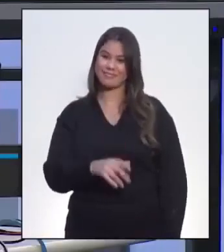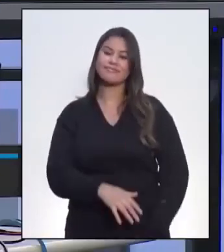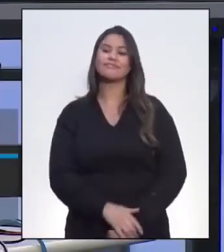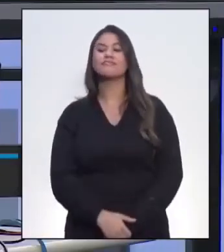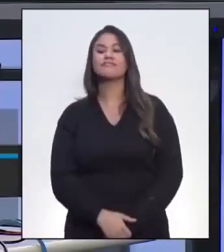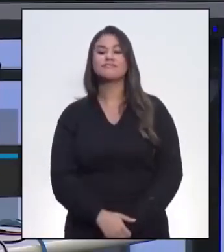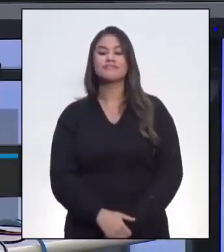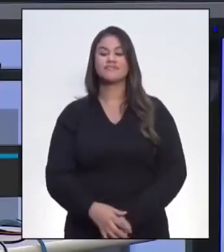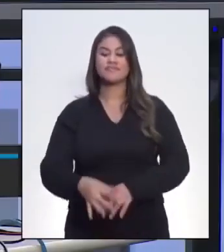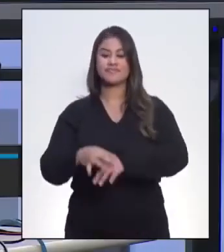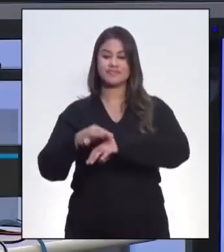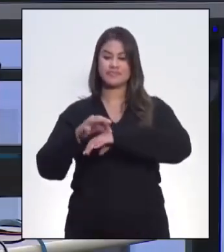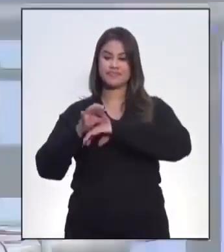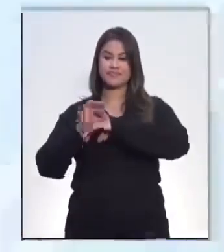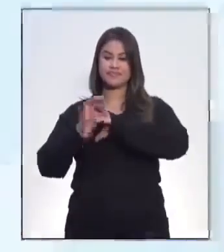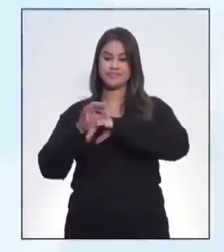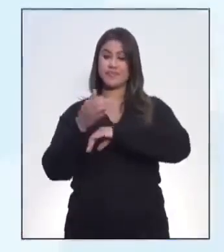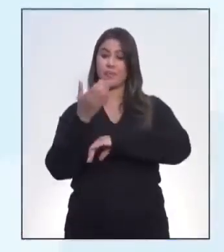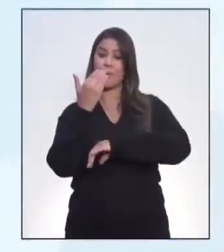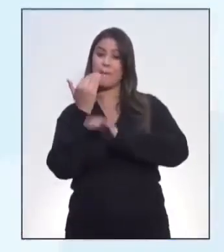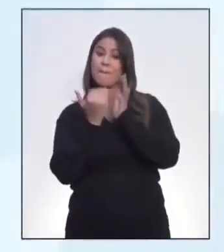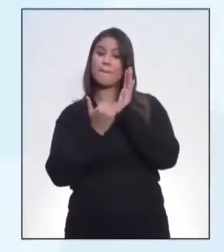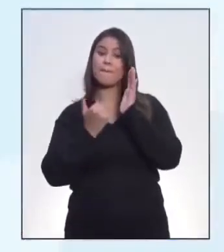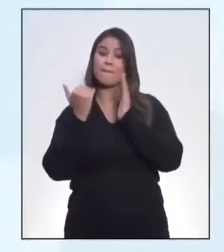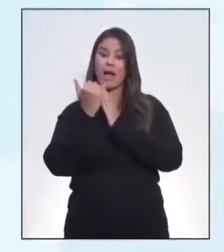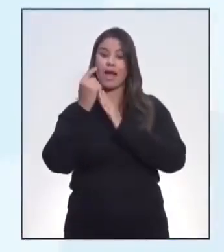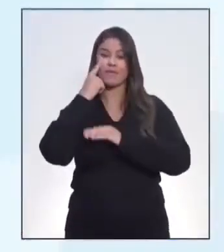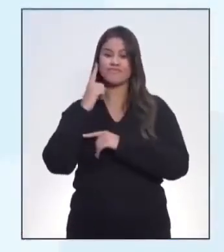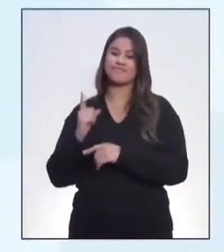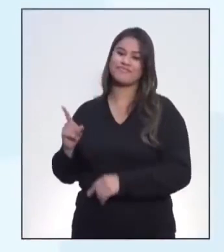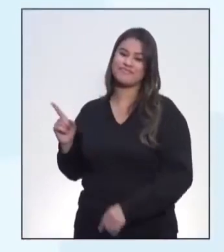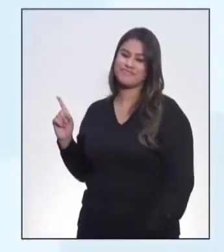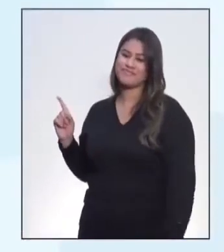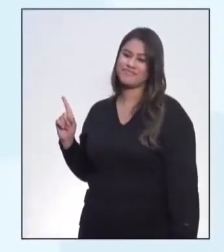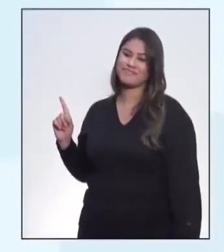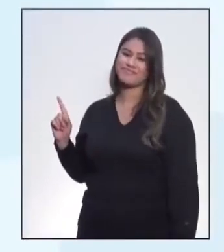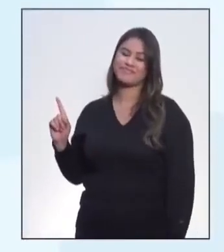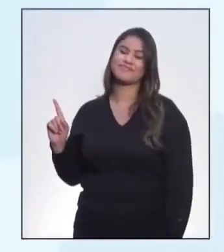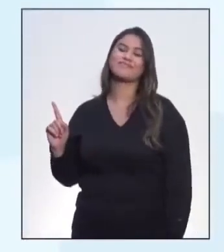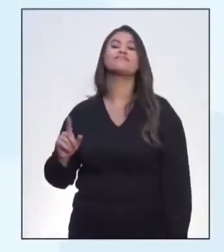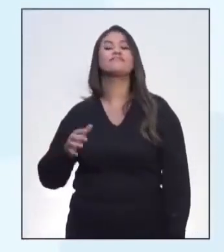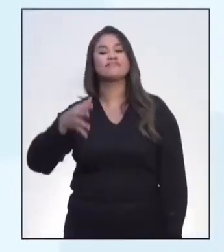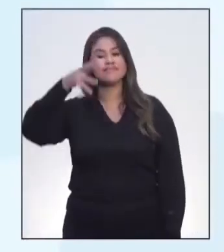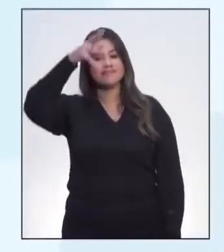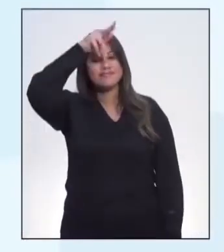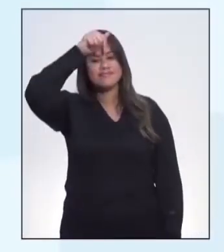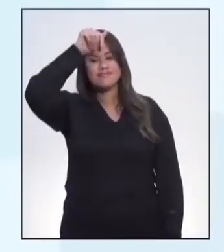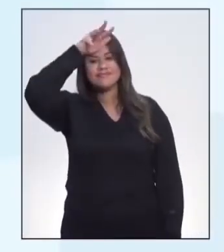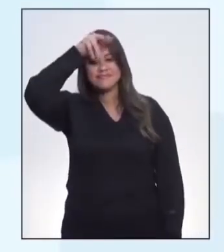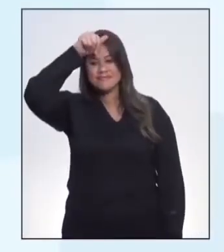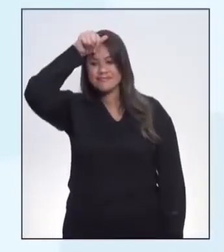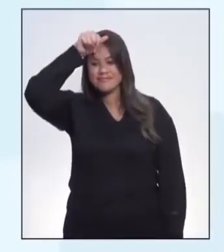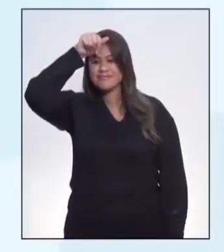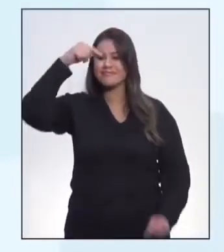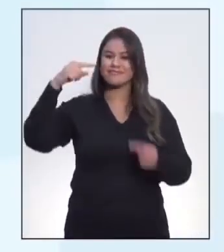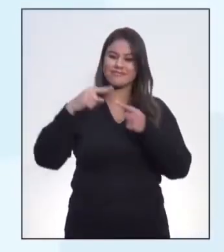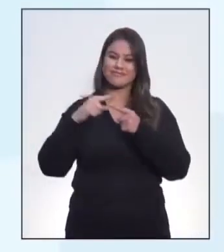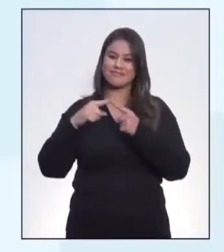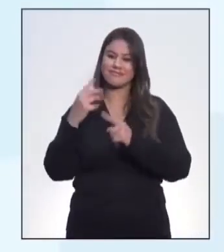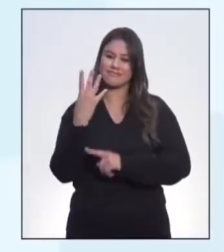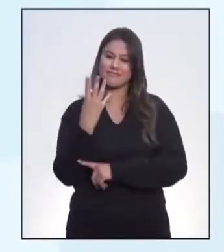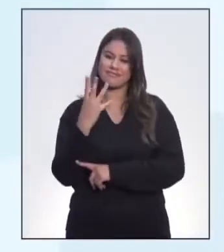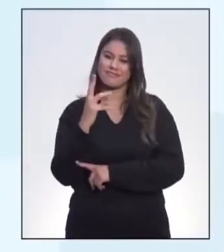mais consumida em 2017 foi a de frango, 45 quilogramas de carne por habitante